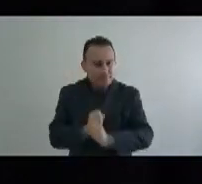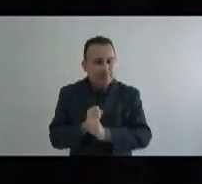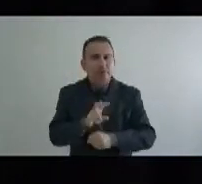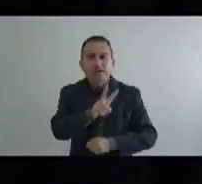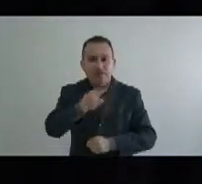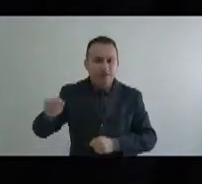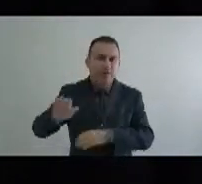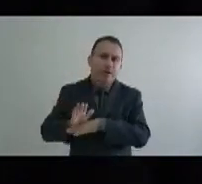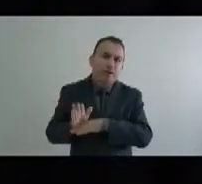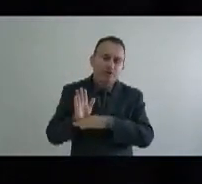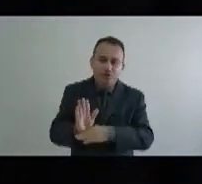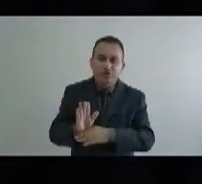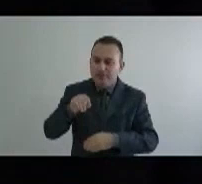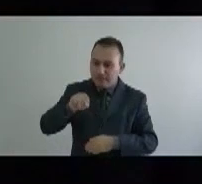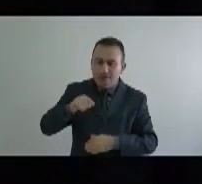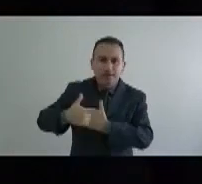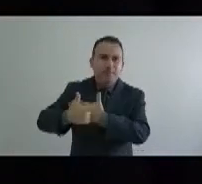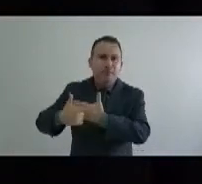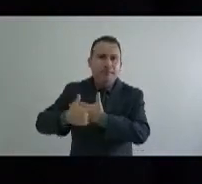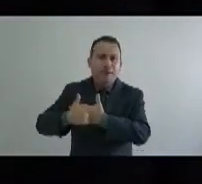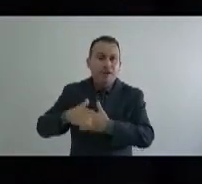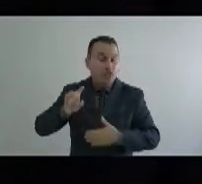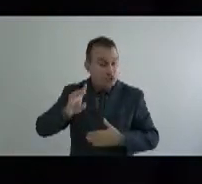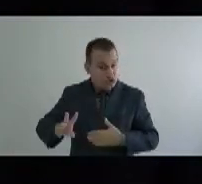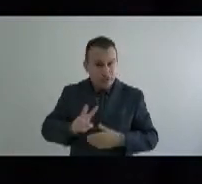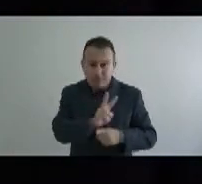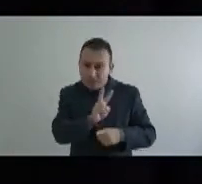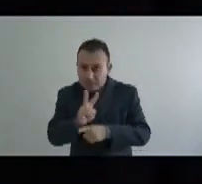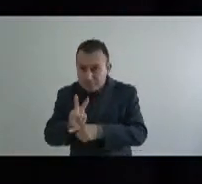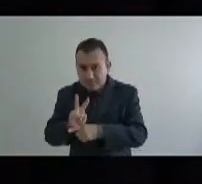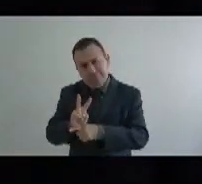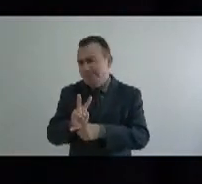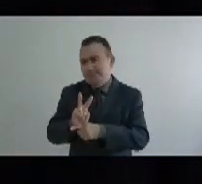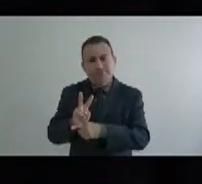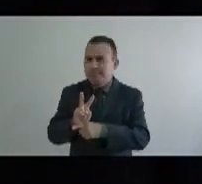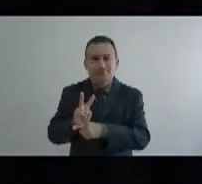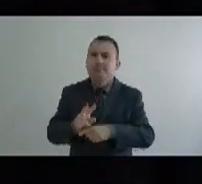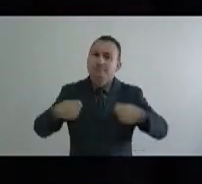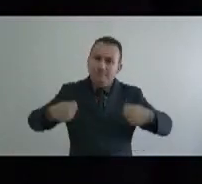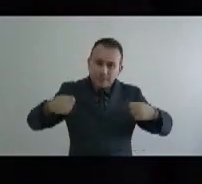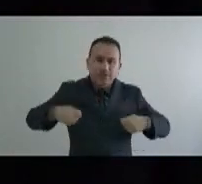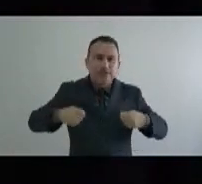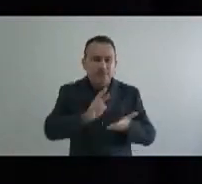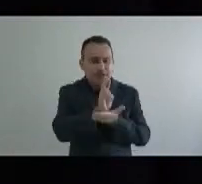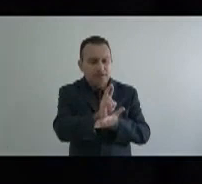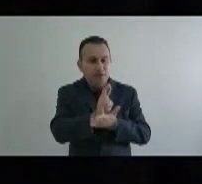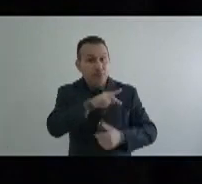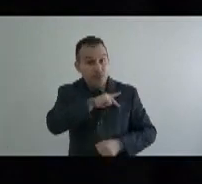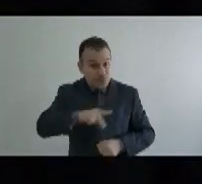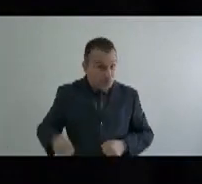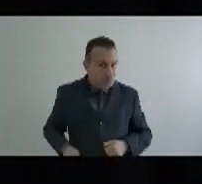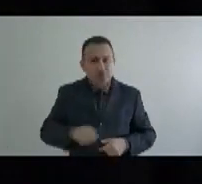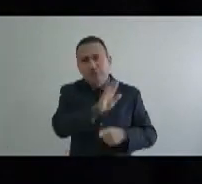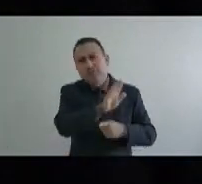aperfeiçoará cada vez mais a sua função, que não é a de simples fiscalizador da aplicação dos recursos públicos, mas a de órgão